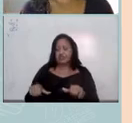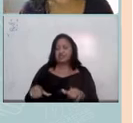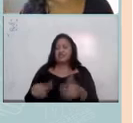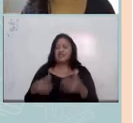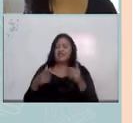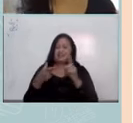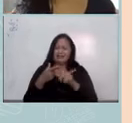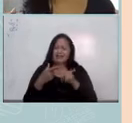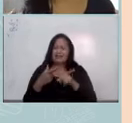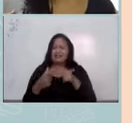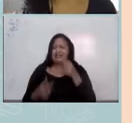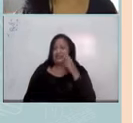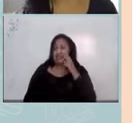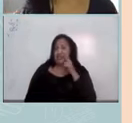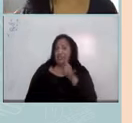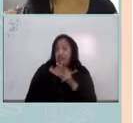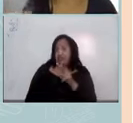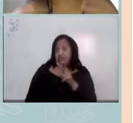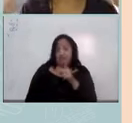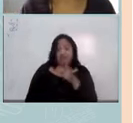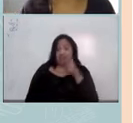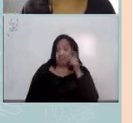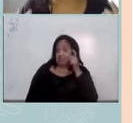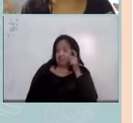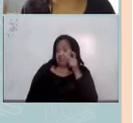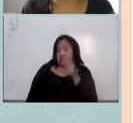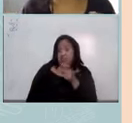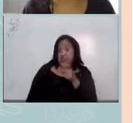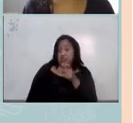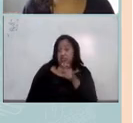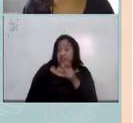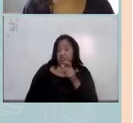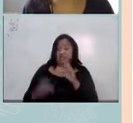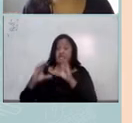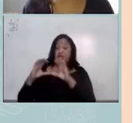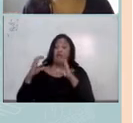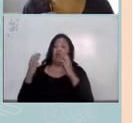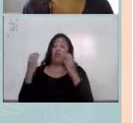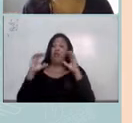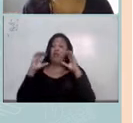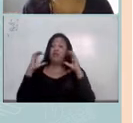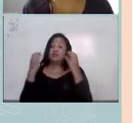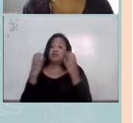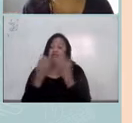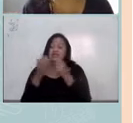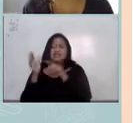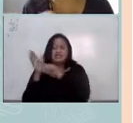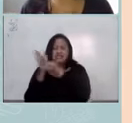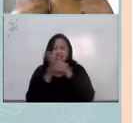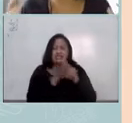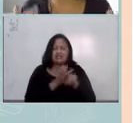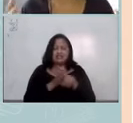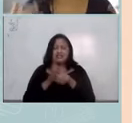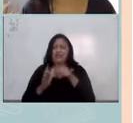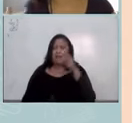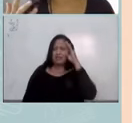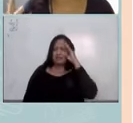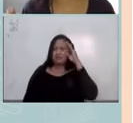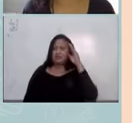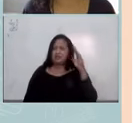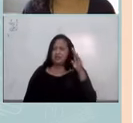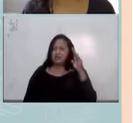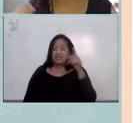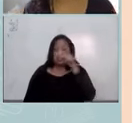desinteresse, digamos assim, da comunidade científica, né, principalmente das comunidades, dos órgãos, né, das